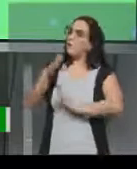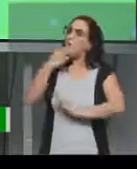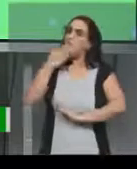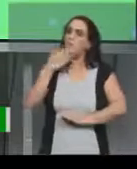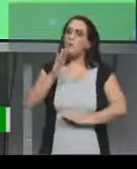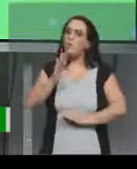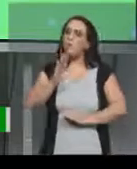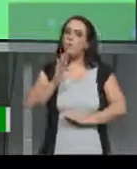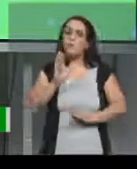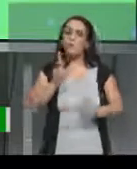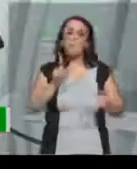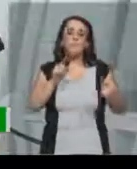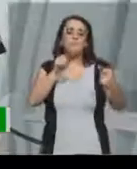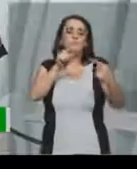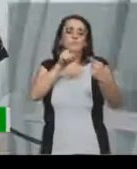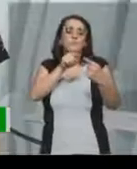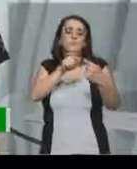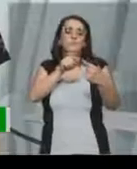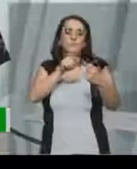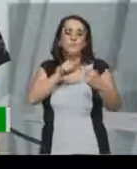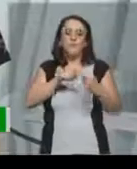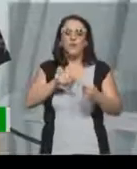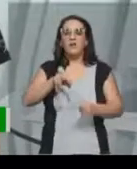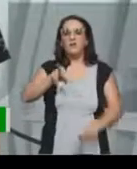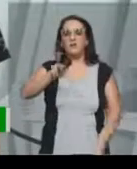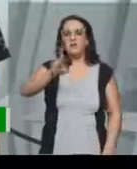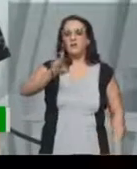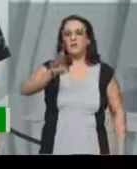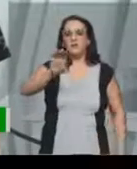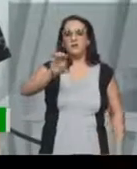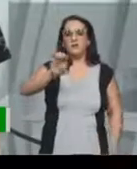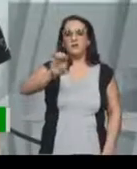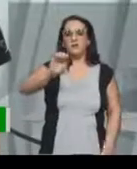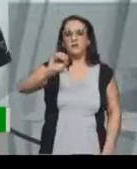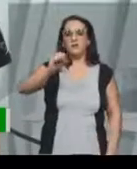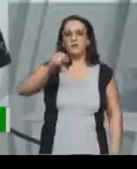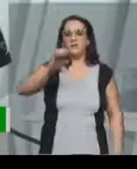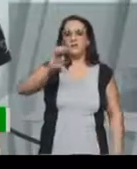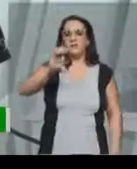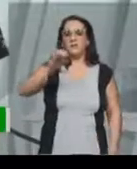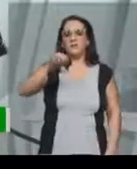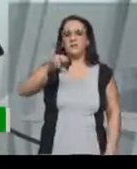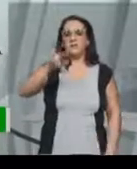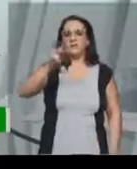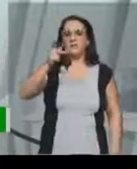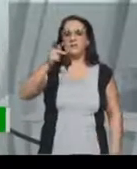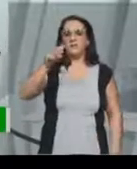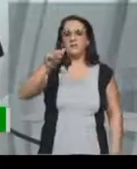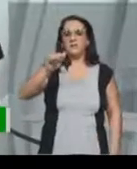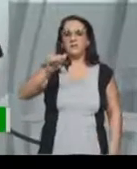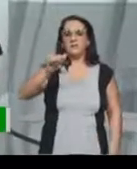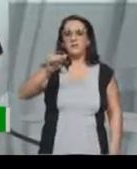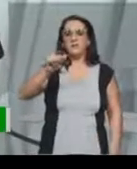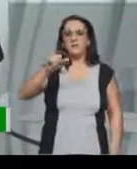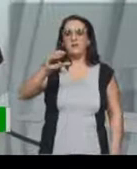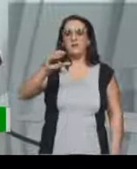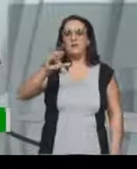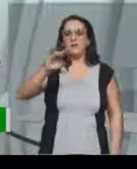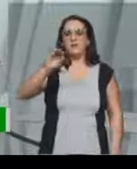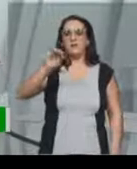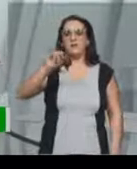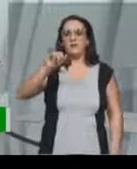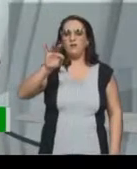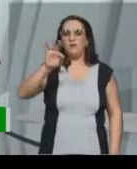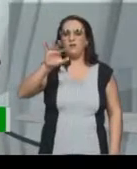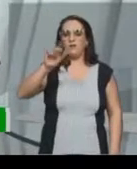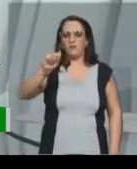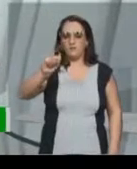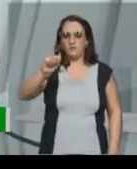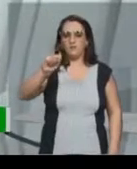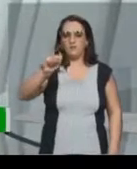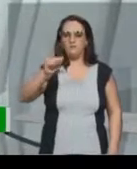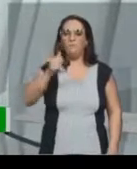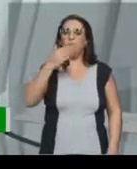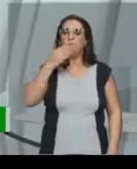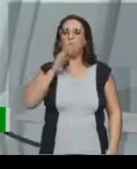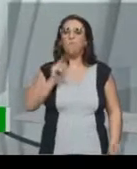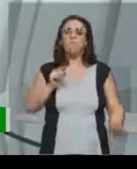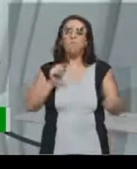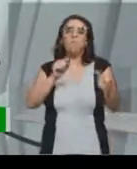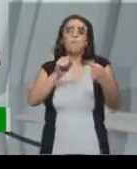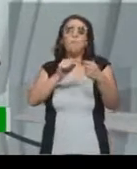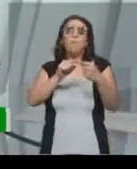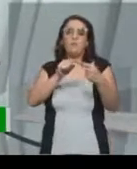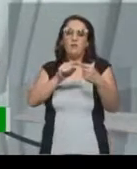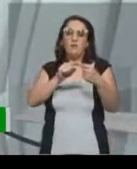resenha crítica? Então, Jean e Maria Fernanda, isso. Olha, a resenha crítica, ela